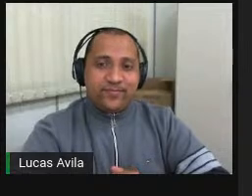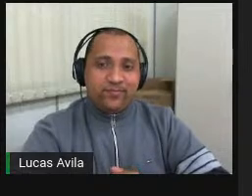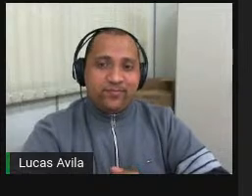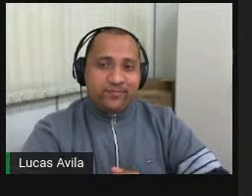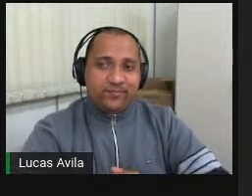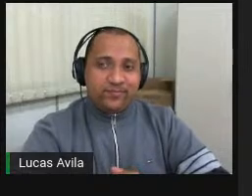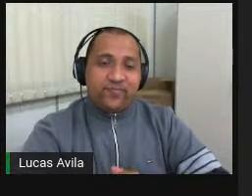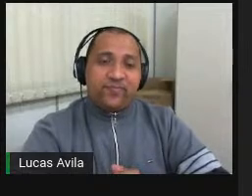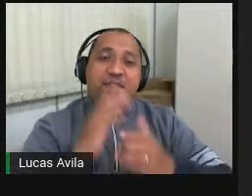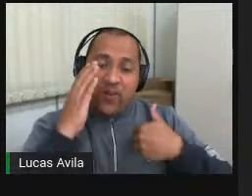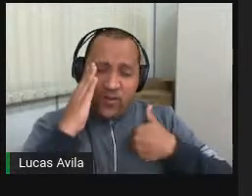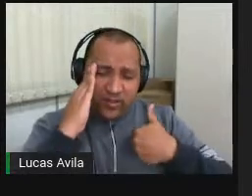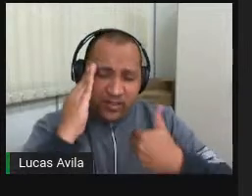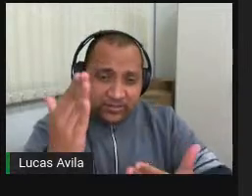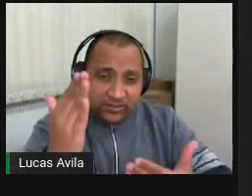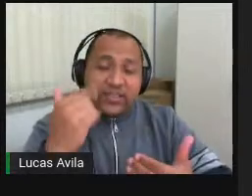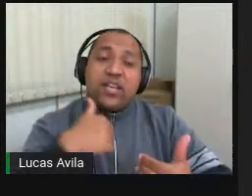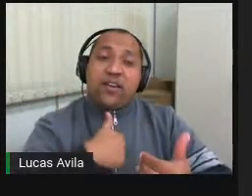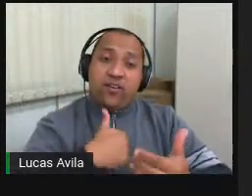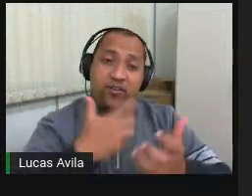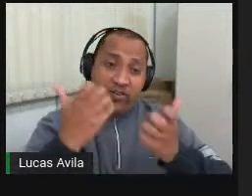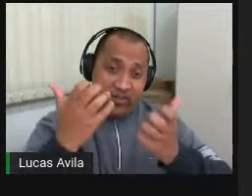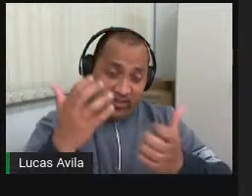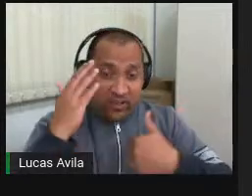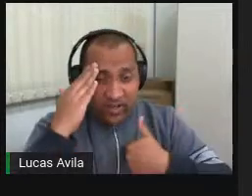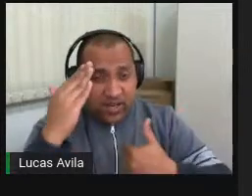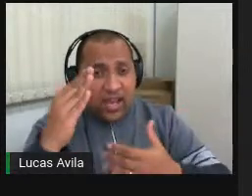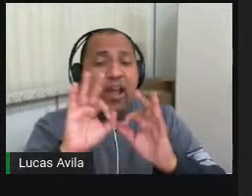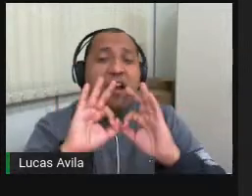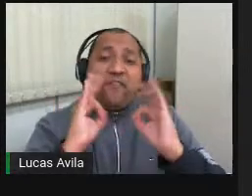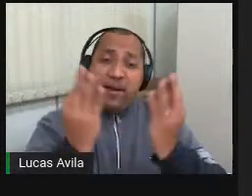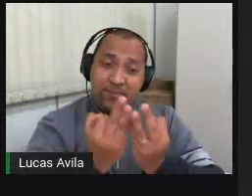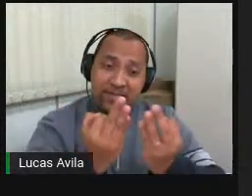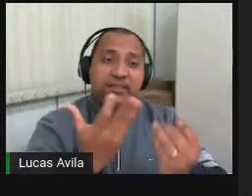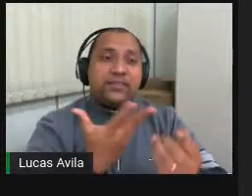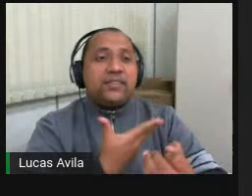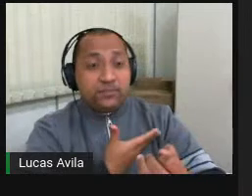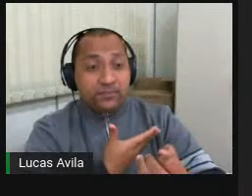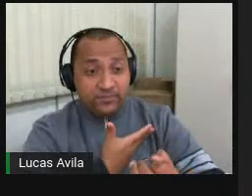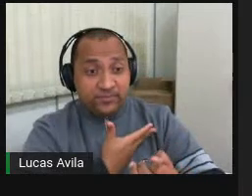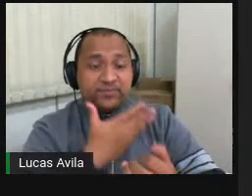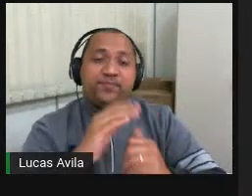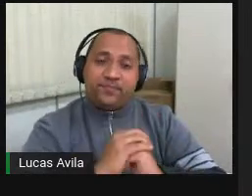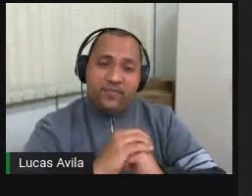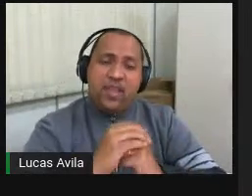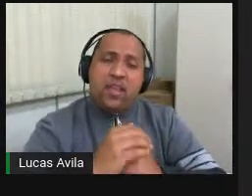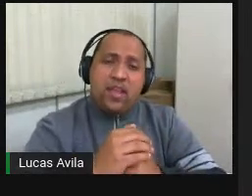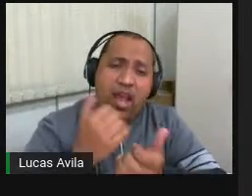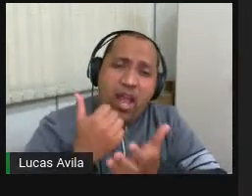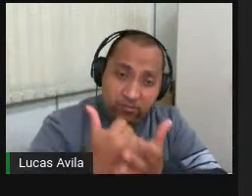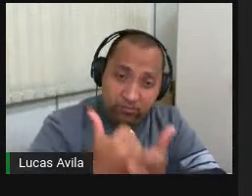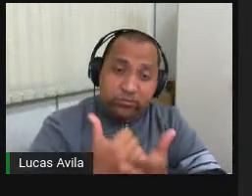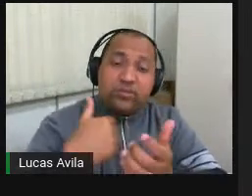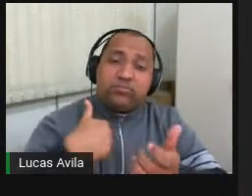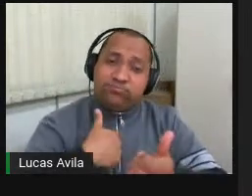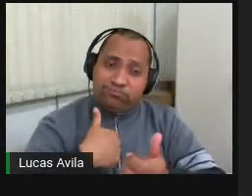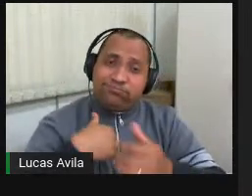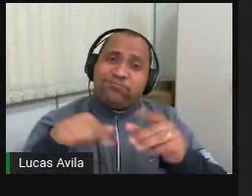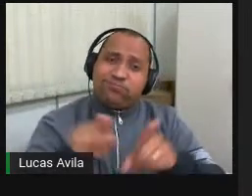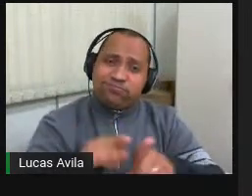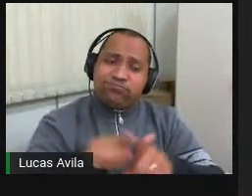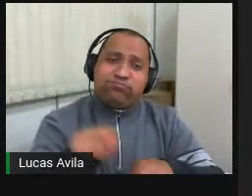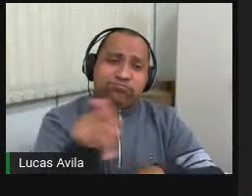Muito obrigada. Gostaria de agradecer a minha família, os meus amigos, né, que me apoiaram até aqui, e a todos os professores